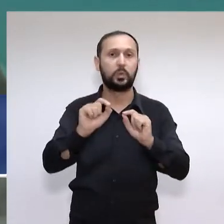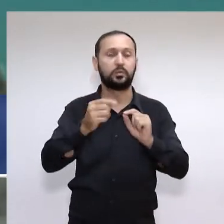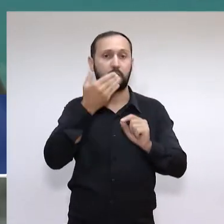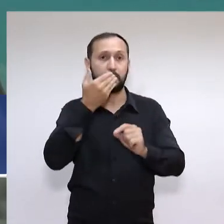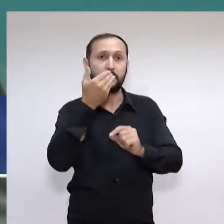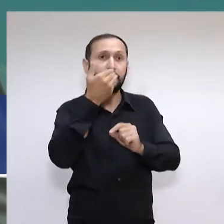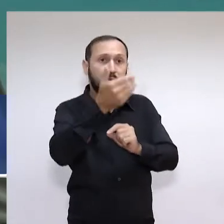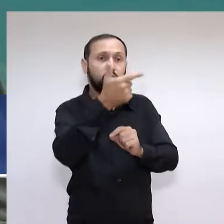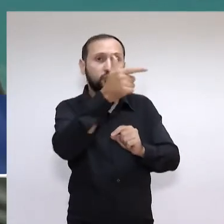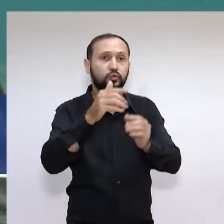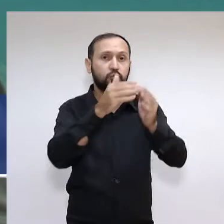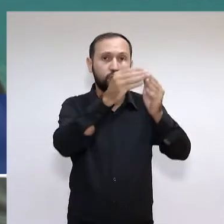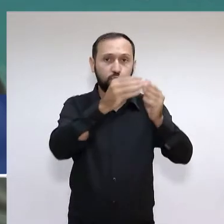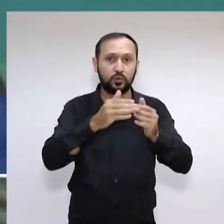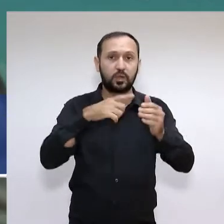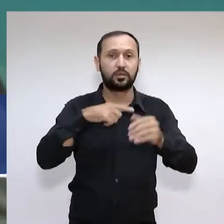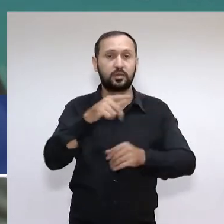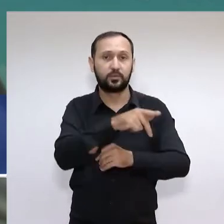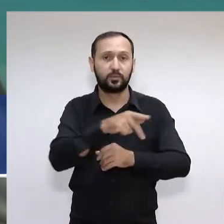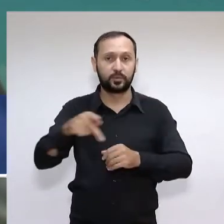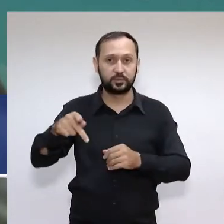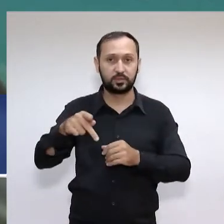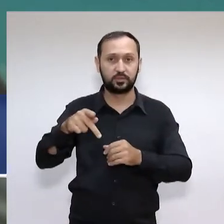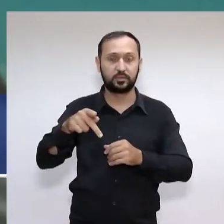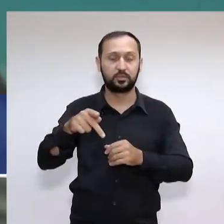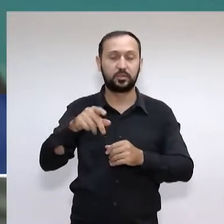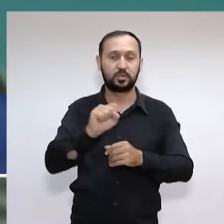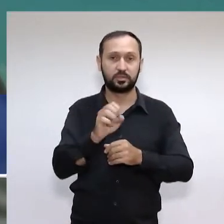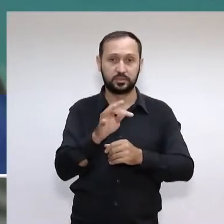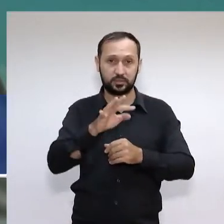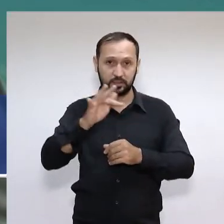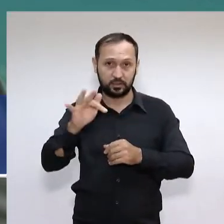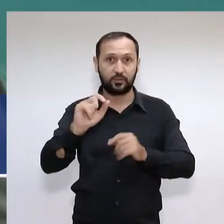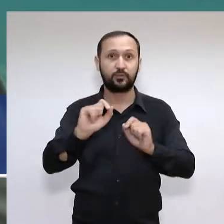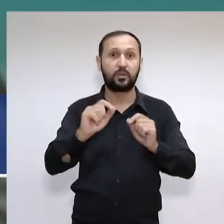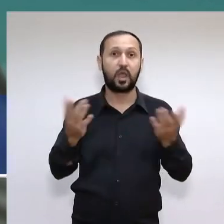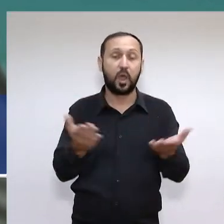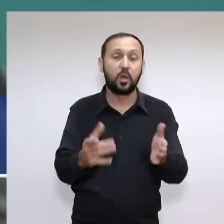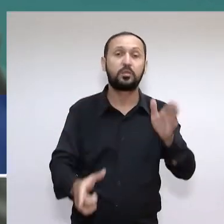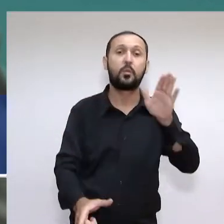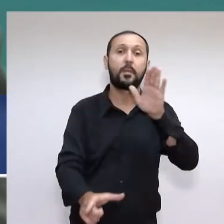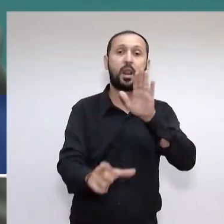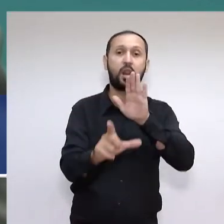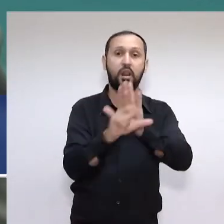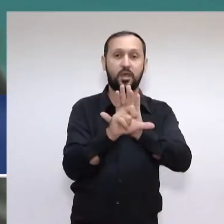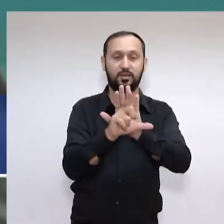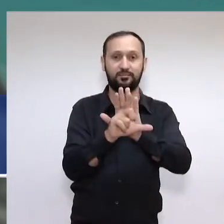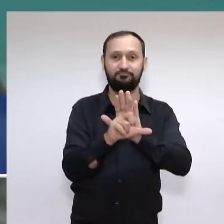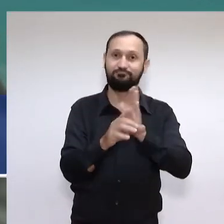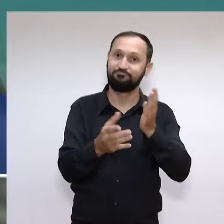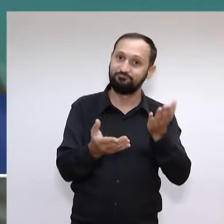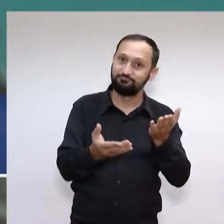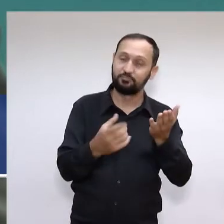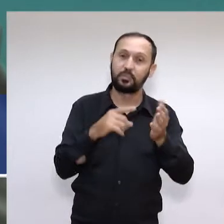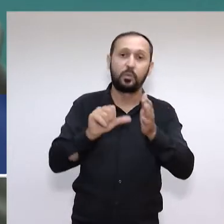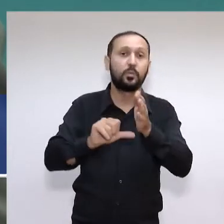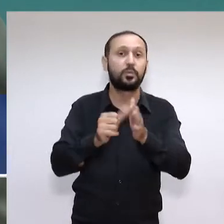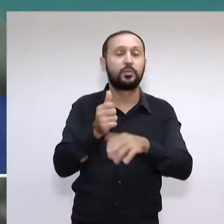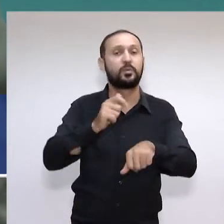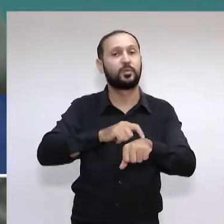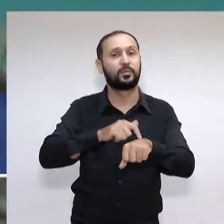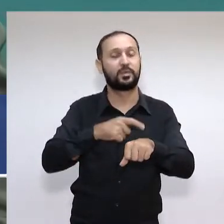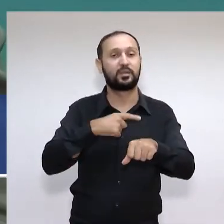município recorreu, teve esse recurso favorável pelo presidente do Tribunal de Justiça, porém agora nós temos uma lei,